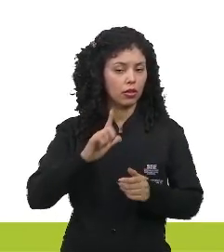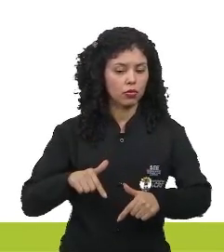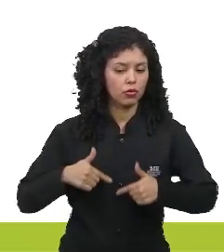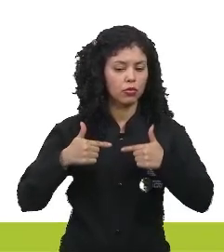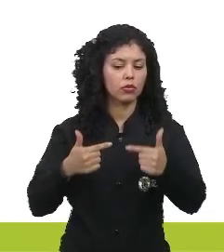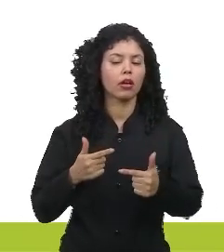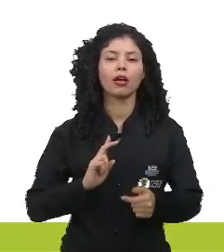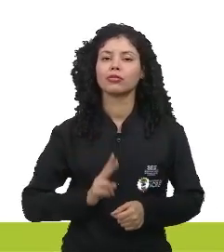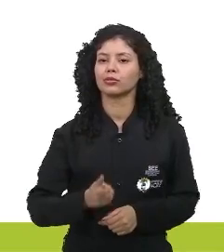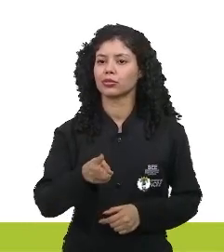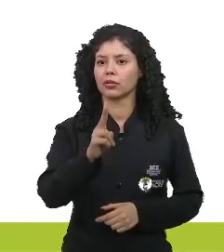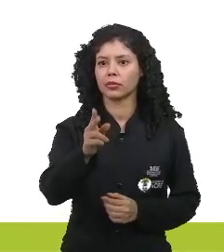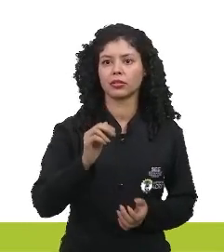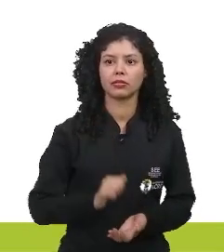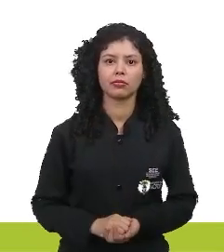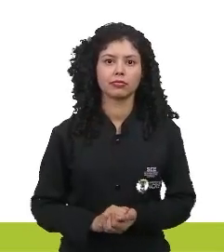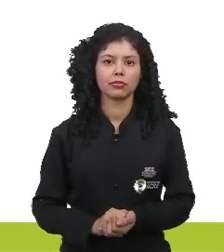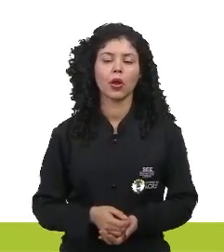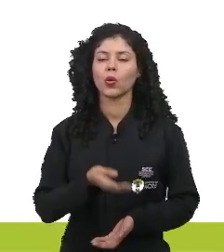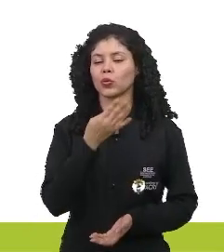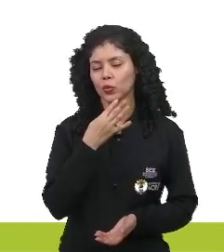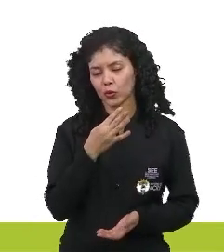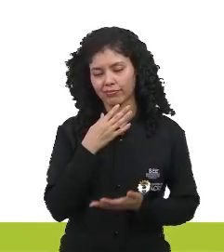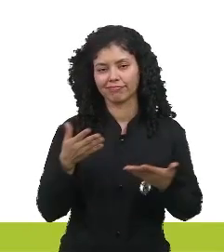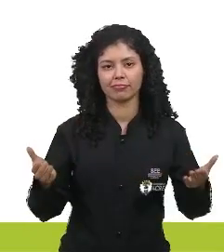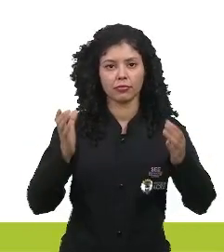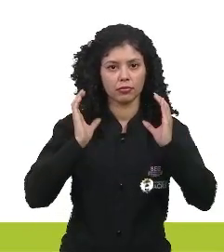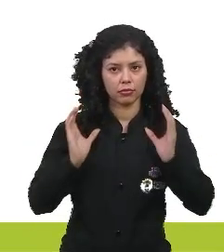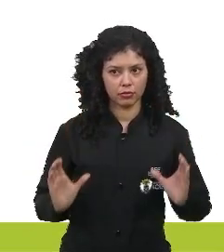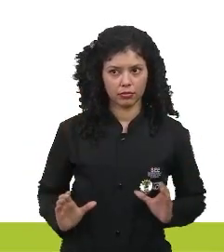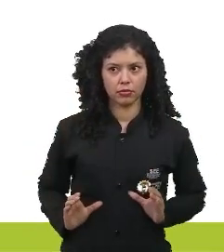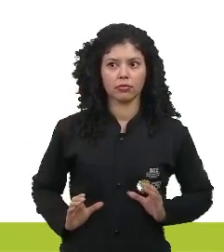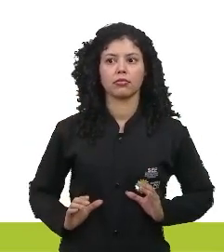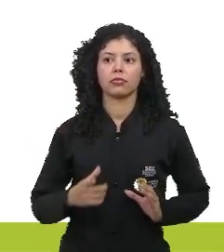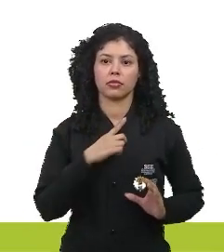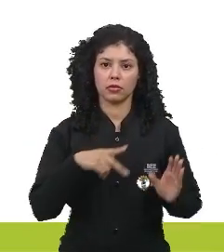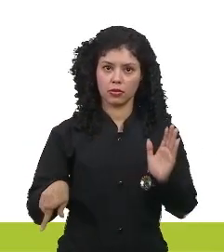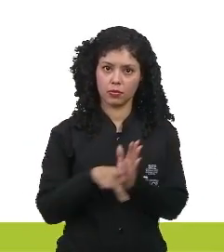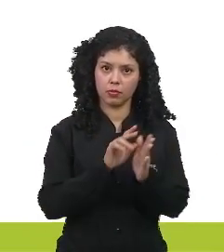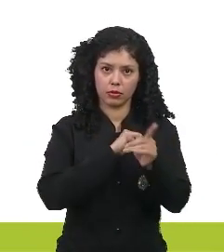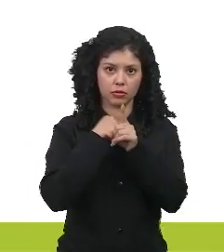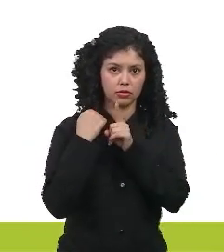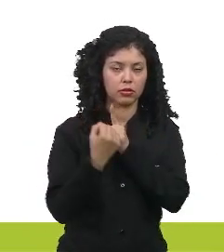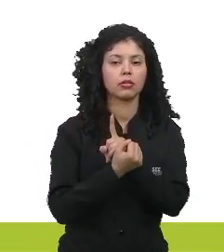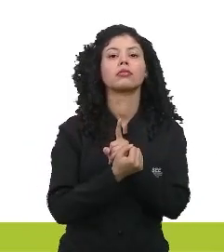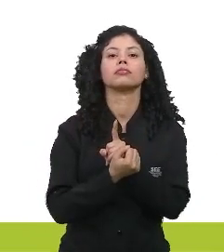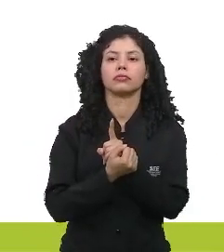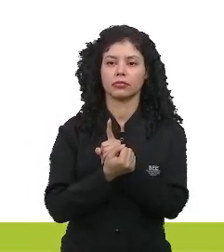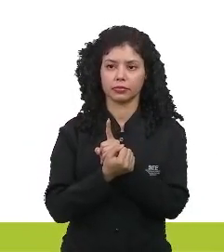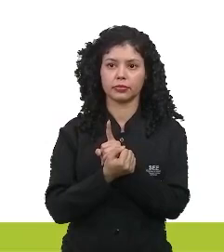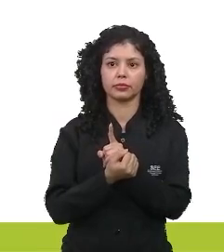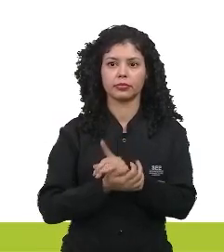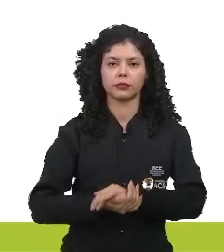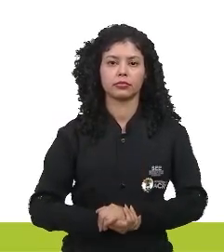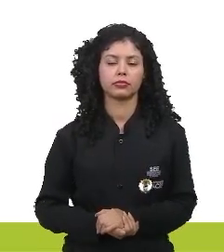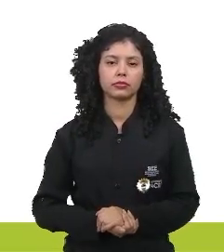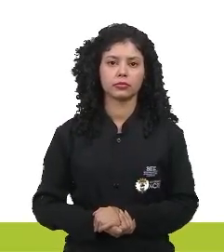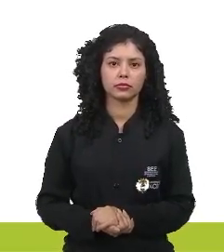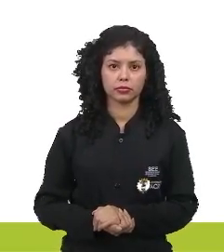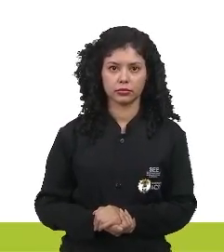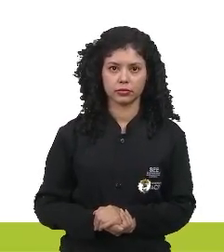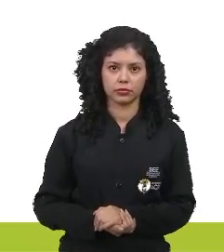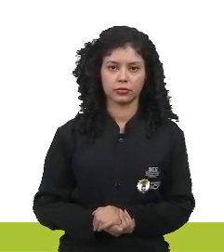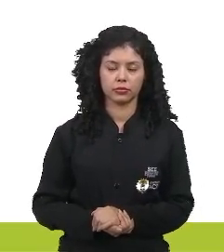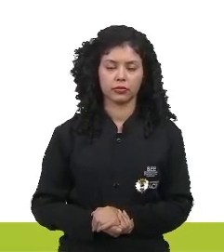lutar incessantemente pelo reconhecimento do exercício de cidadania, por pertencer à